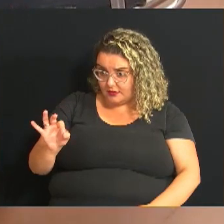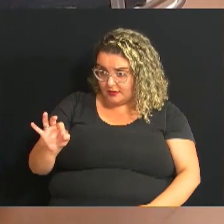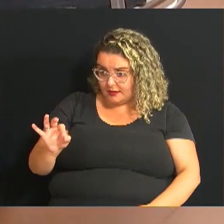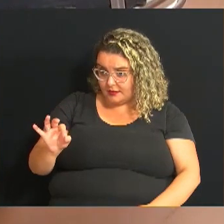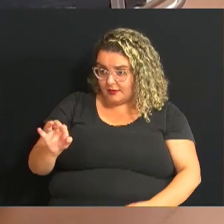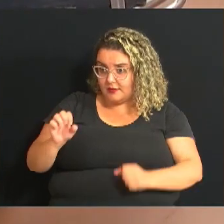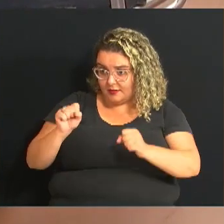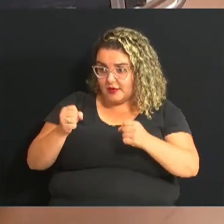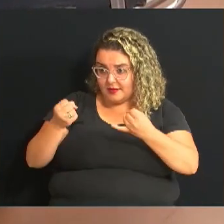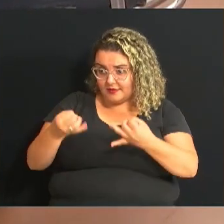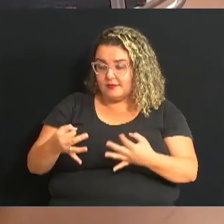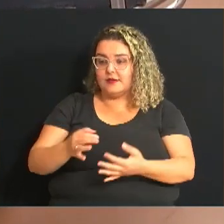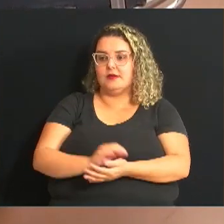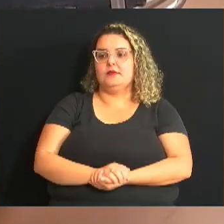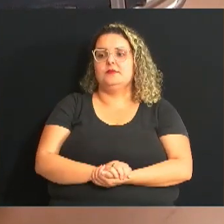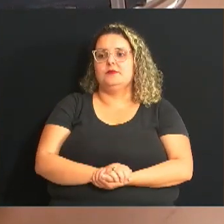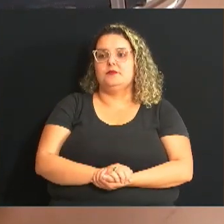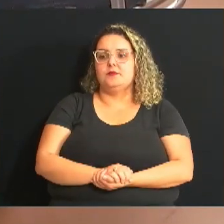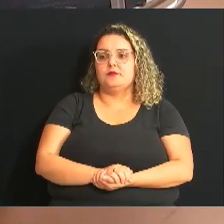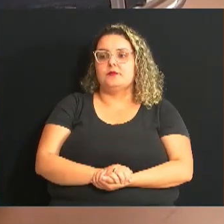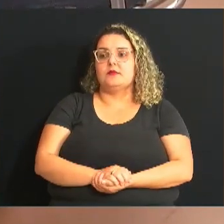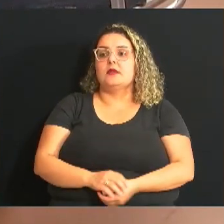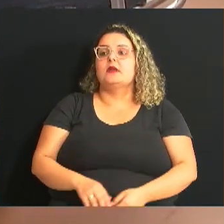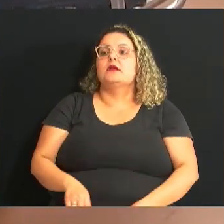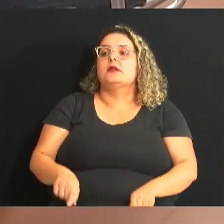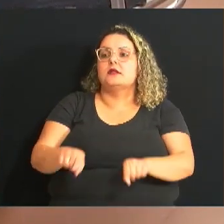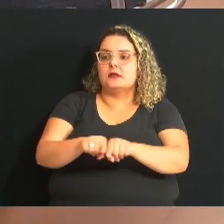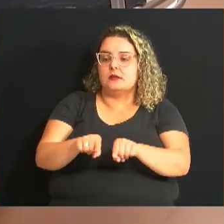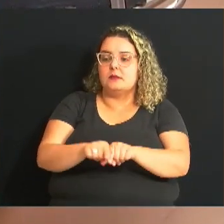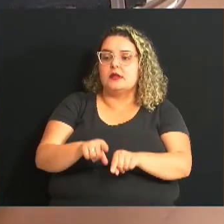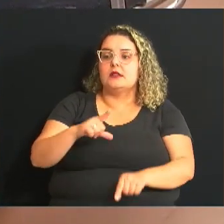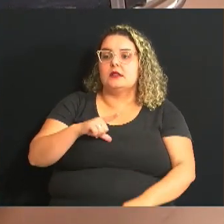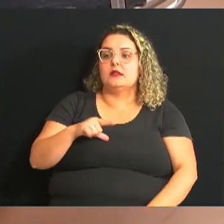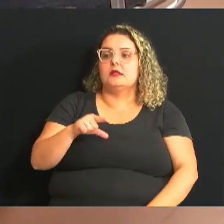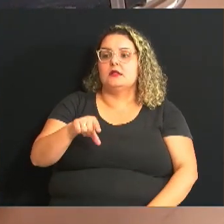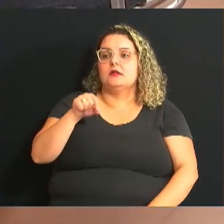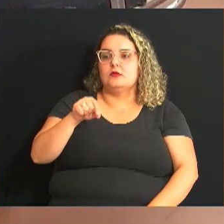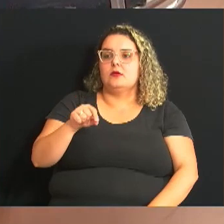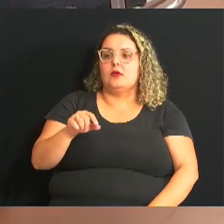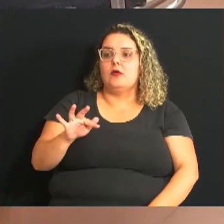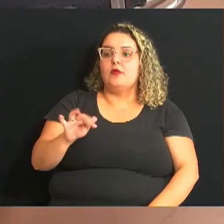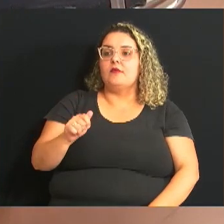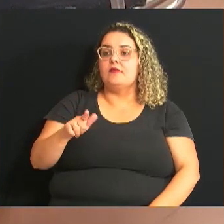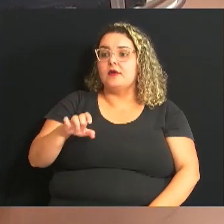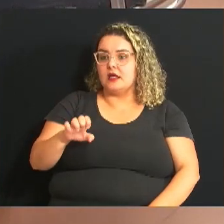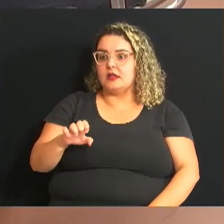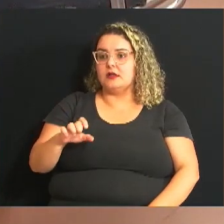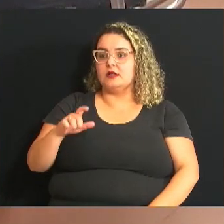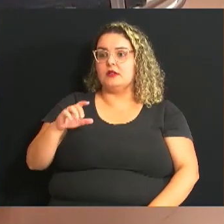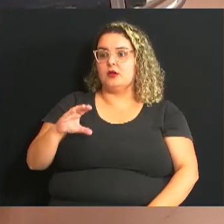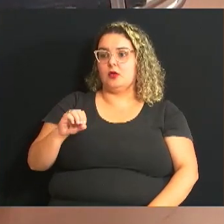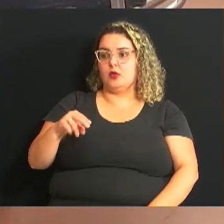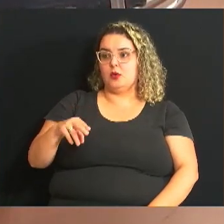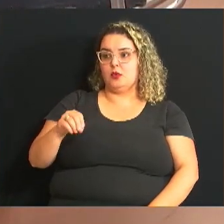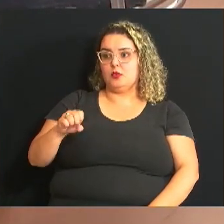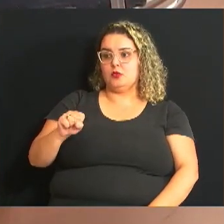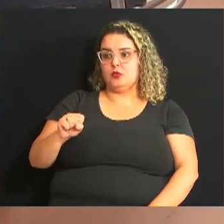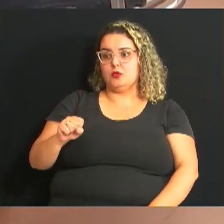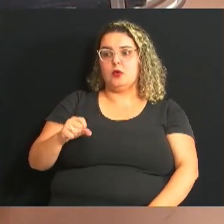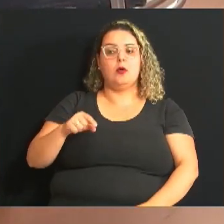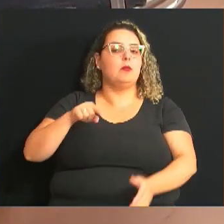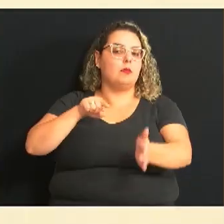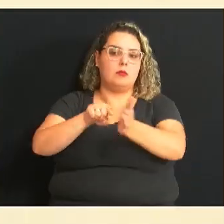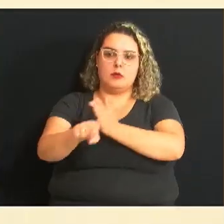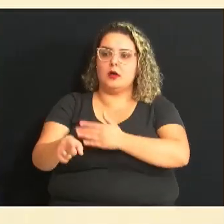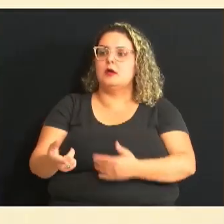certeza. Esses sites também têm uma opção de Fale Conosco, né? Você pode colocar ali alguma pergunta, algum questionamento,